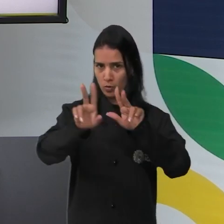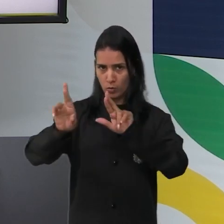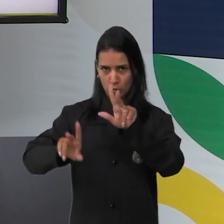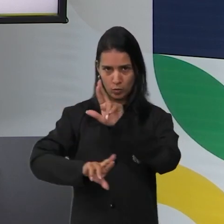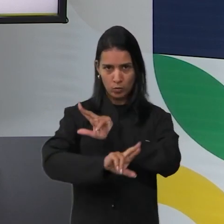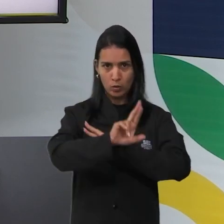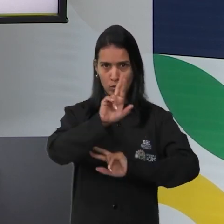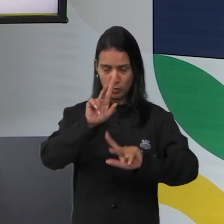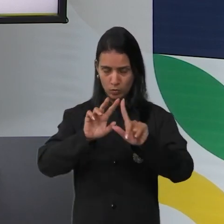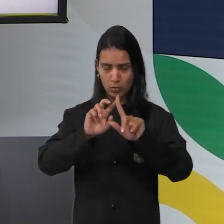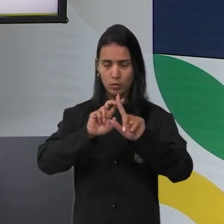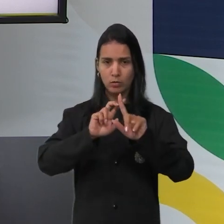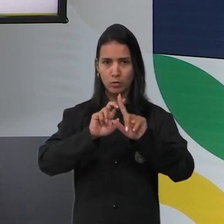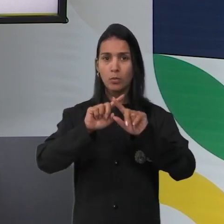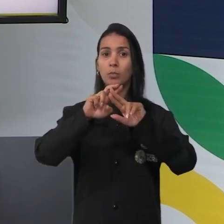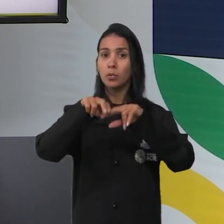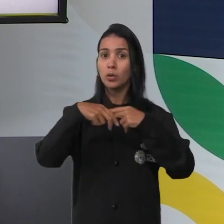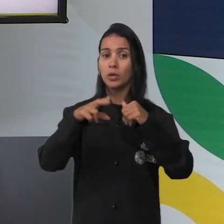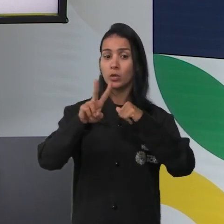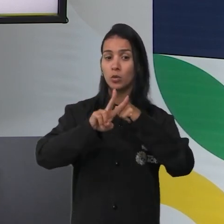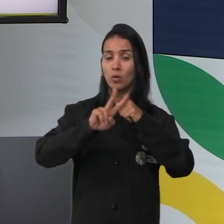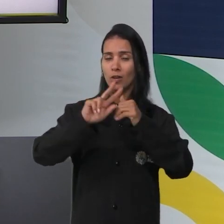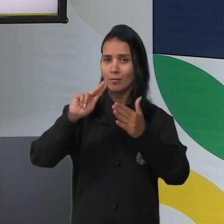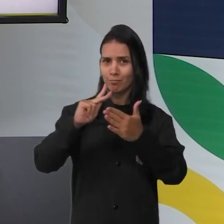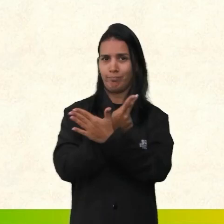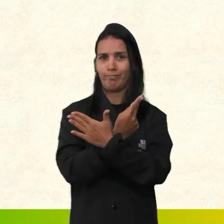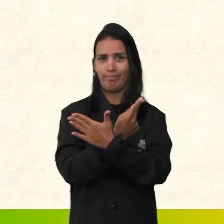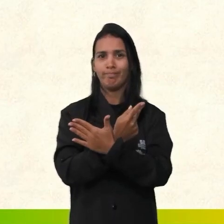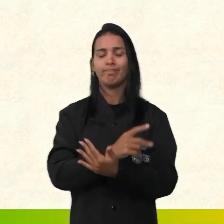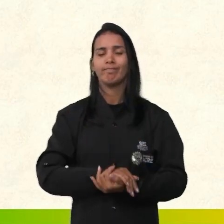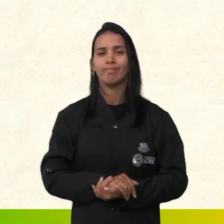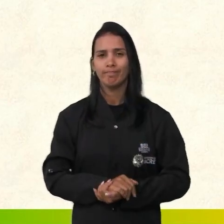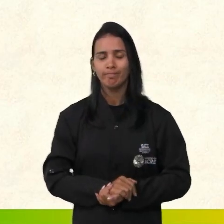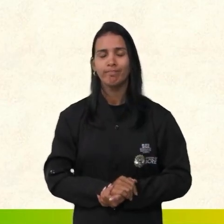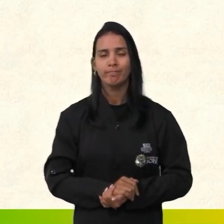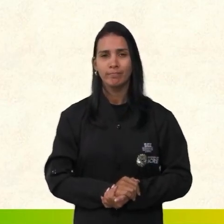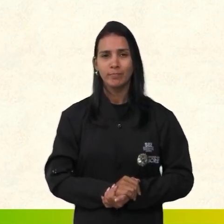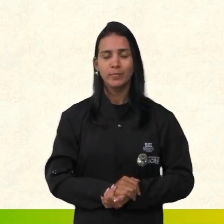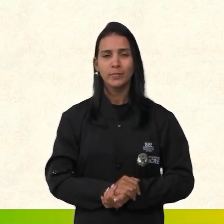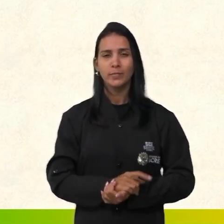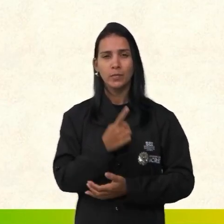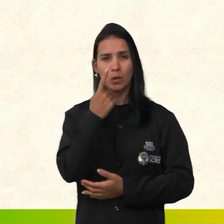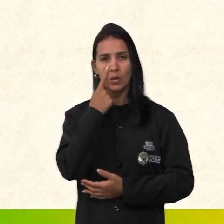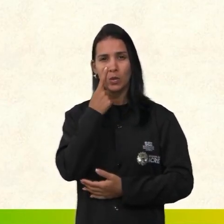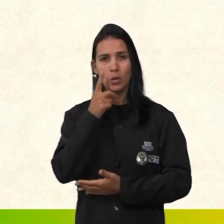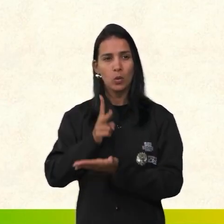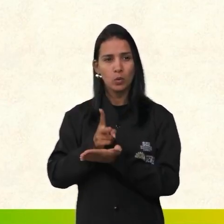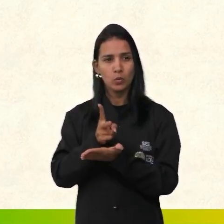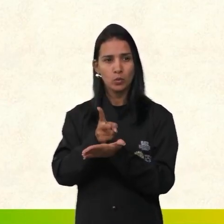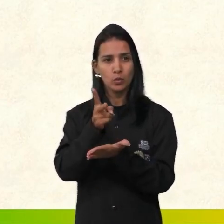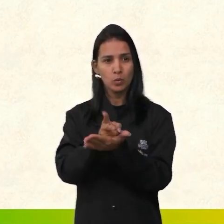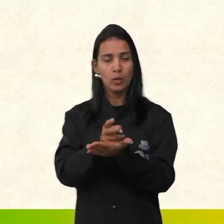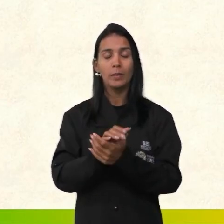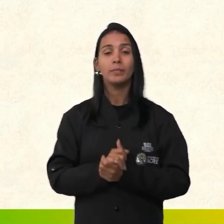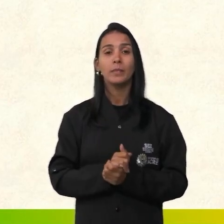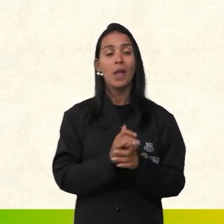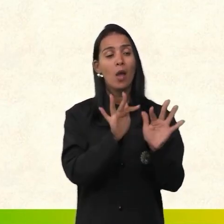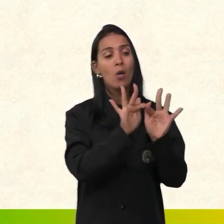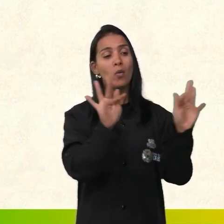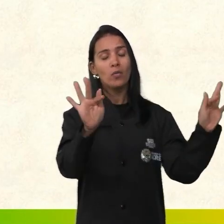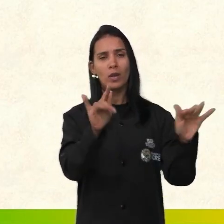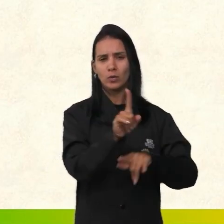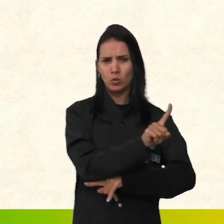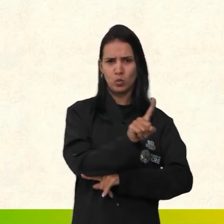esse caso aqui nos verbos irregulares. Continuando, em frases negativas e